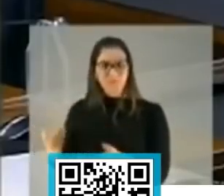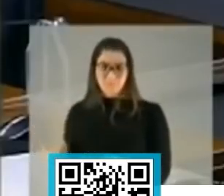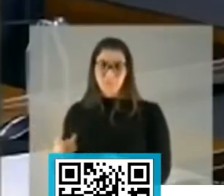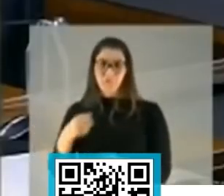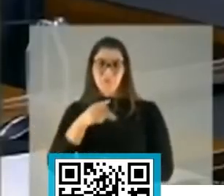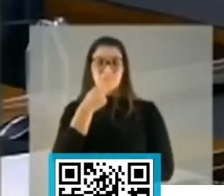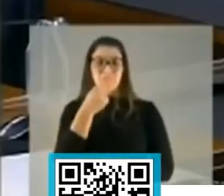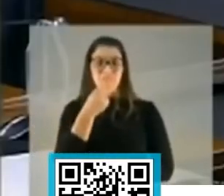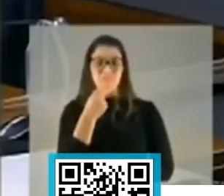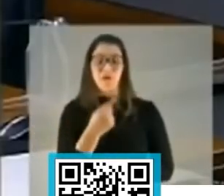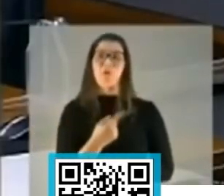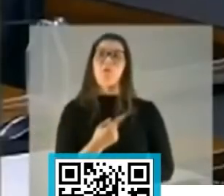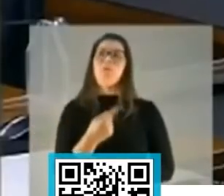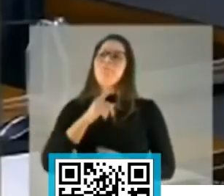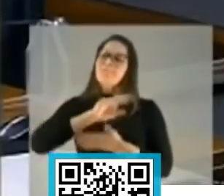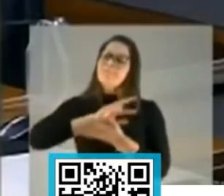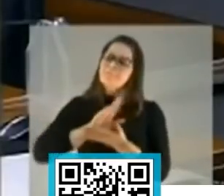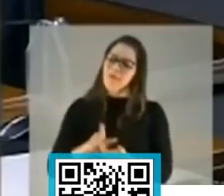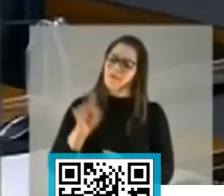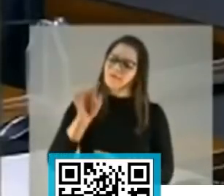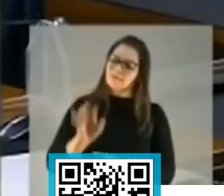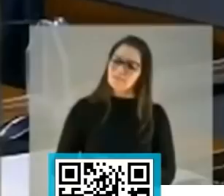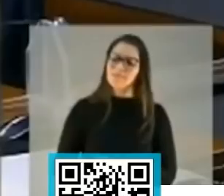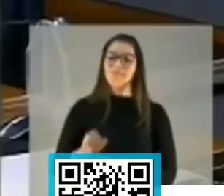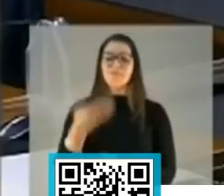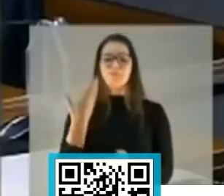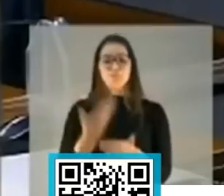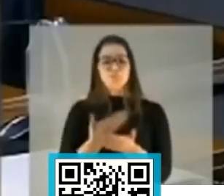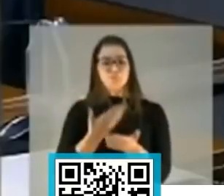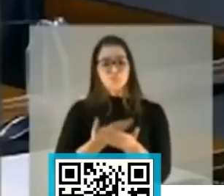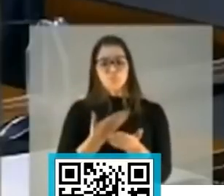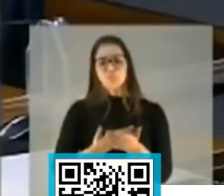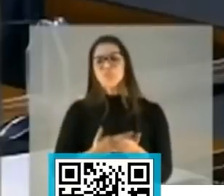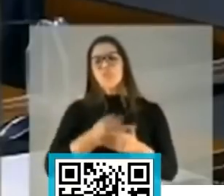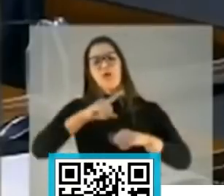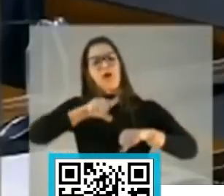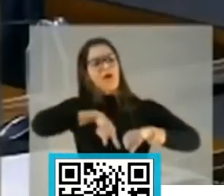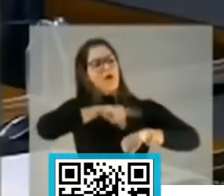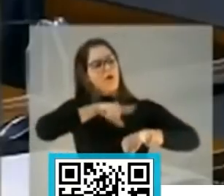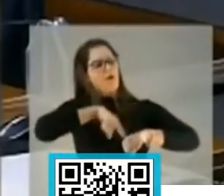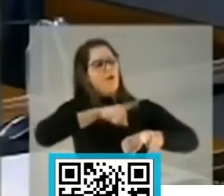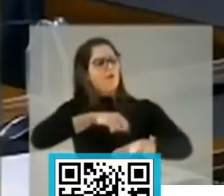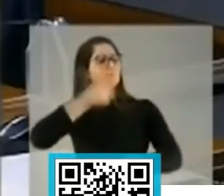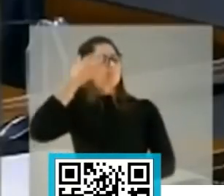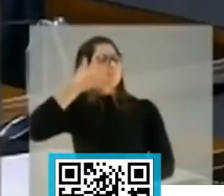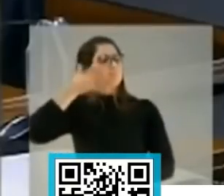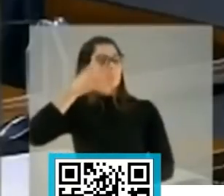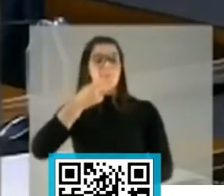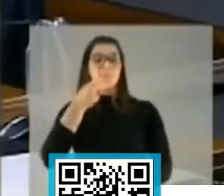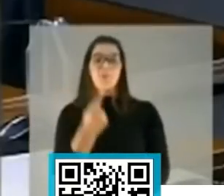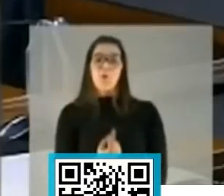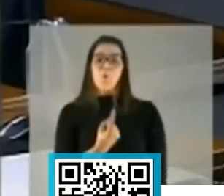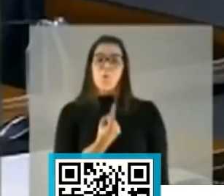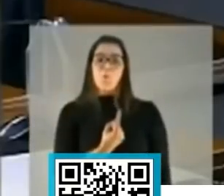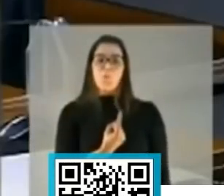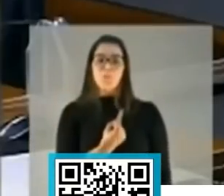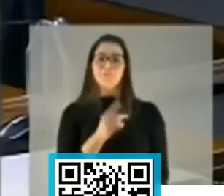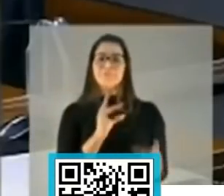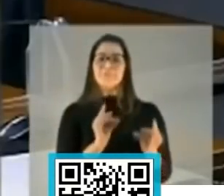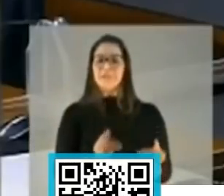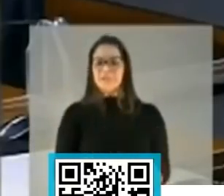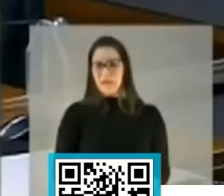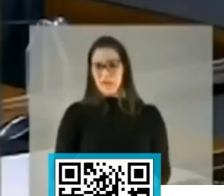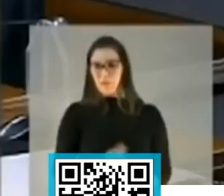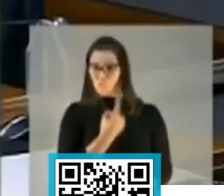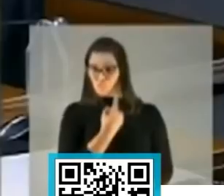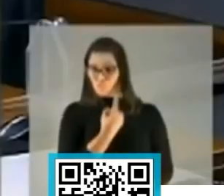ou uma dúzia de vezes estudos na sua fala aqui e já são uma hora de fala acionamento de com um só detalhadamente